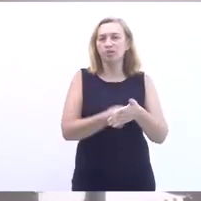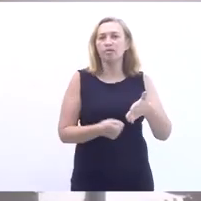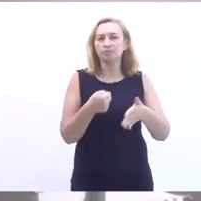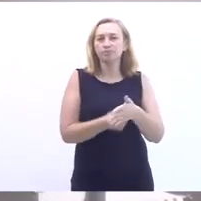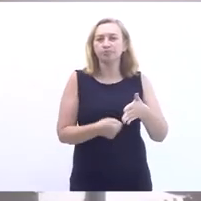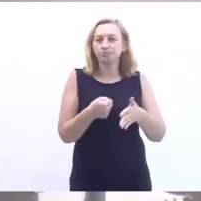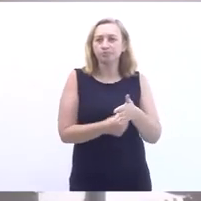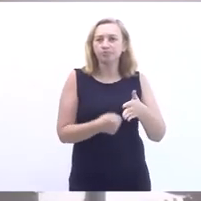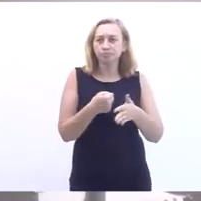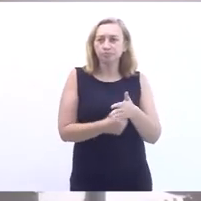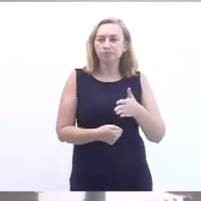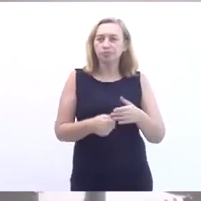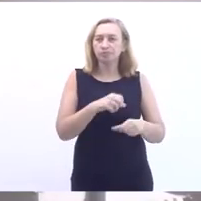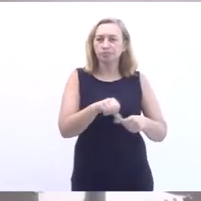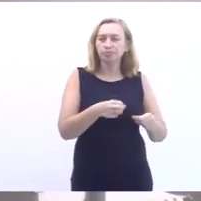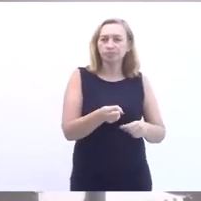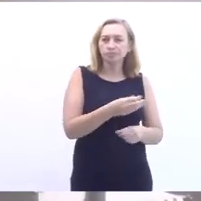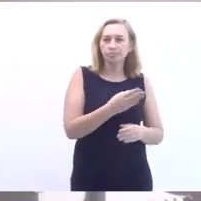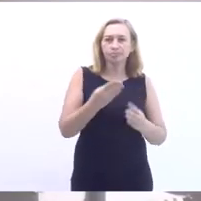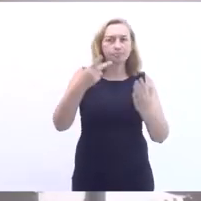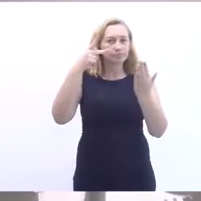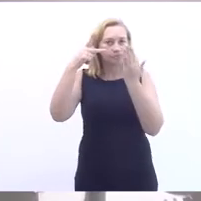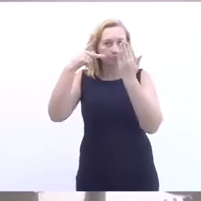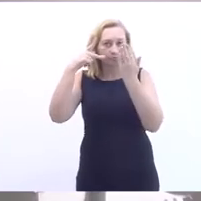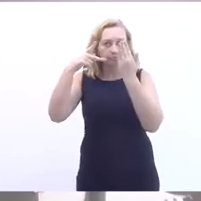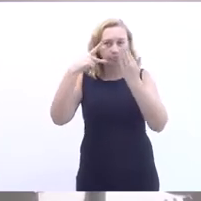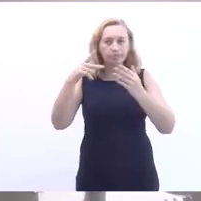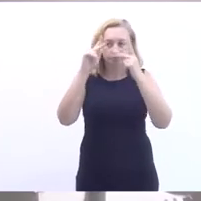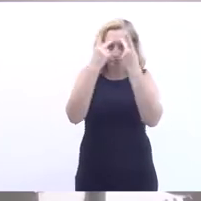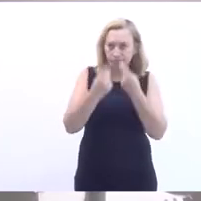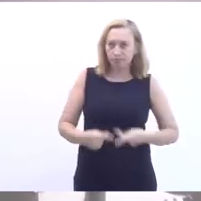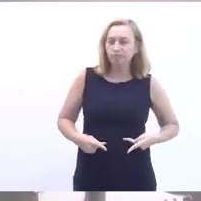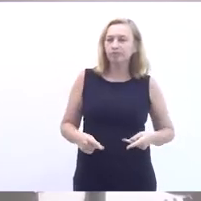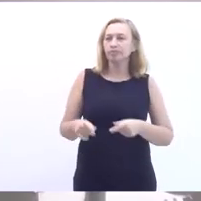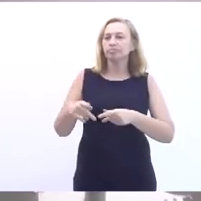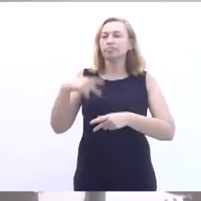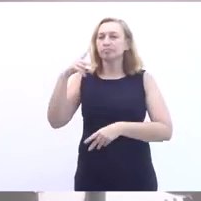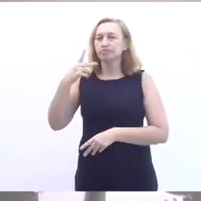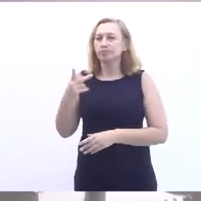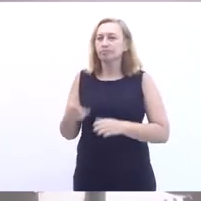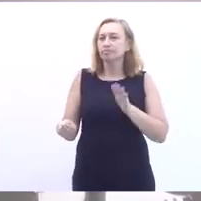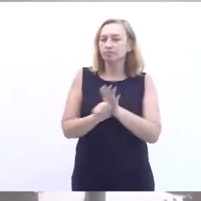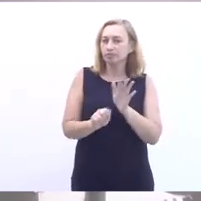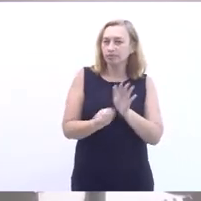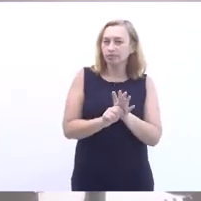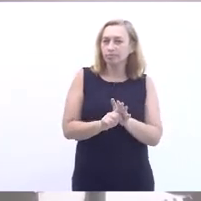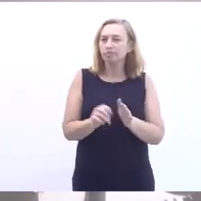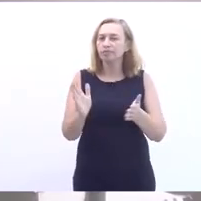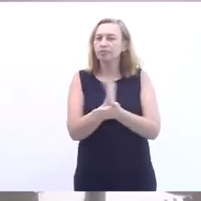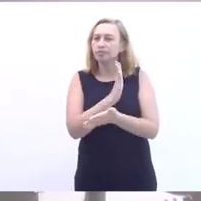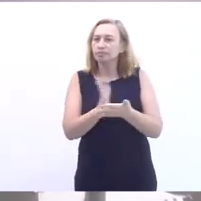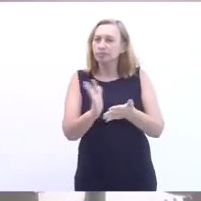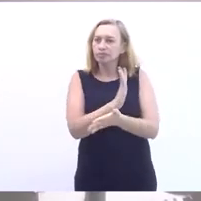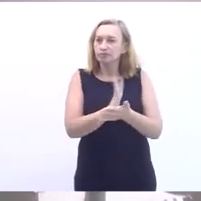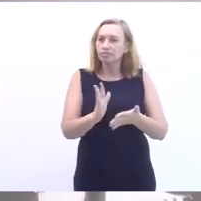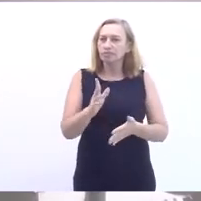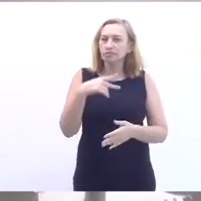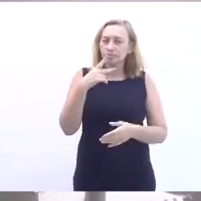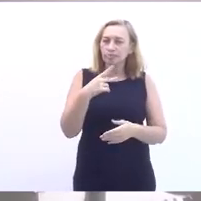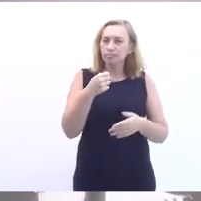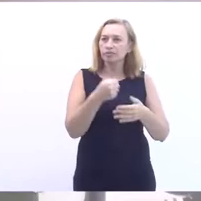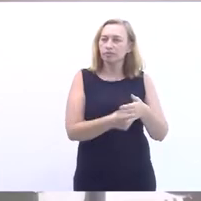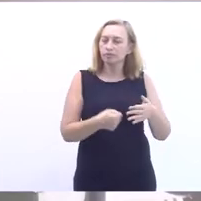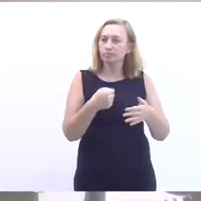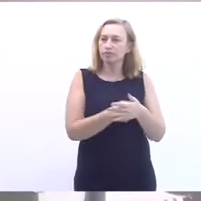luta da reforma psiquiátrica que da humanização com a questão da política de drogas muitas vezes a gente tá aqui brigando